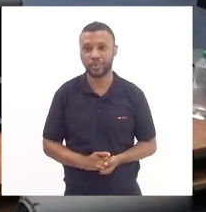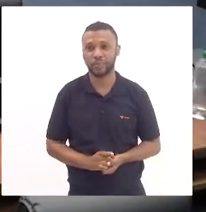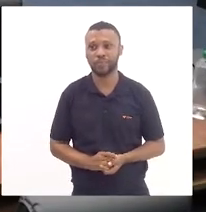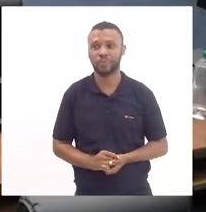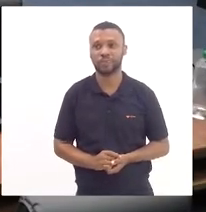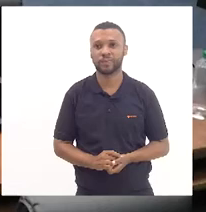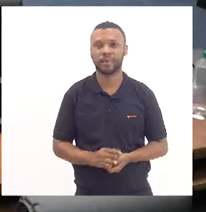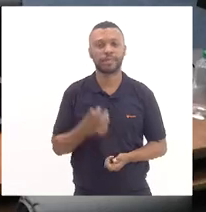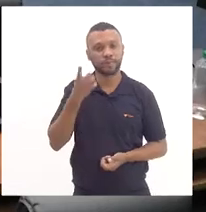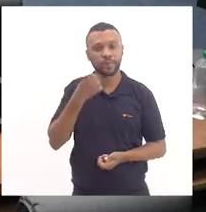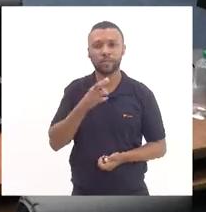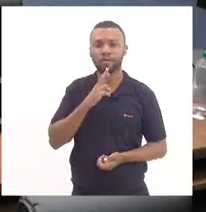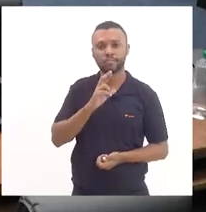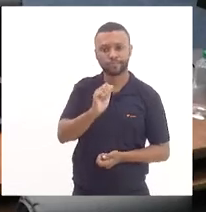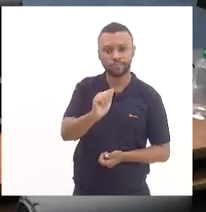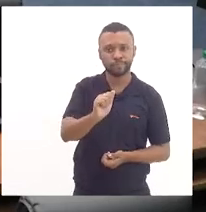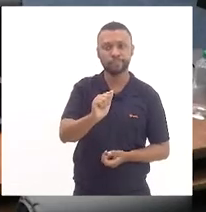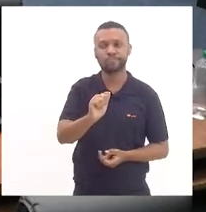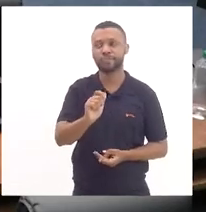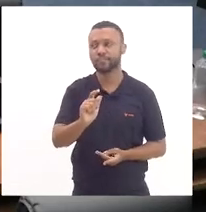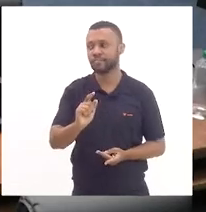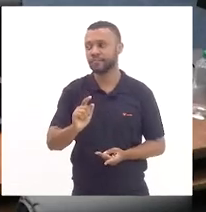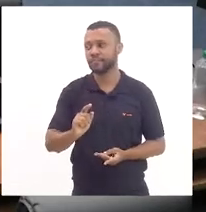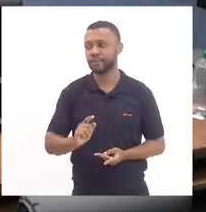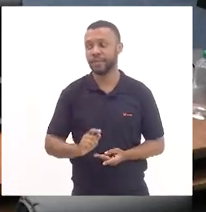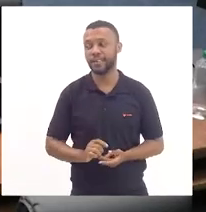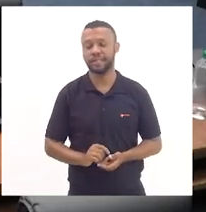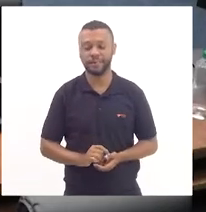deputado Amorim, deputado Flávio Serafini,